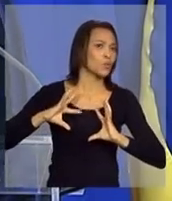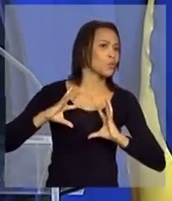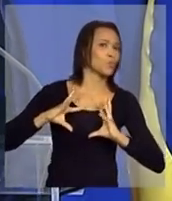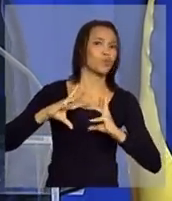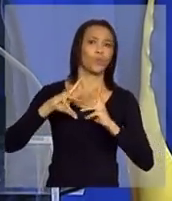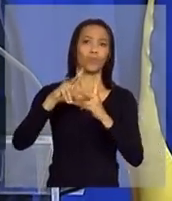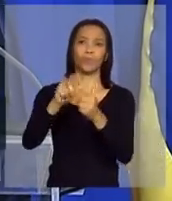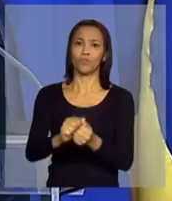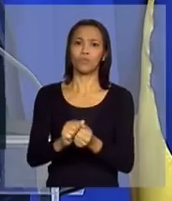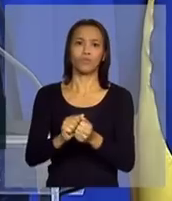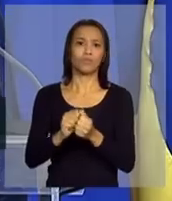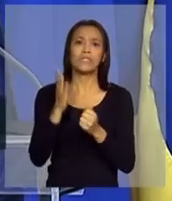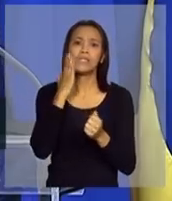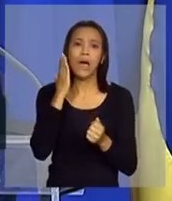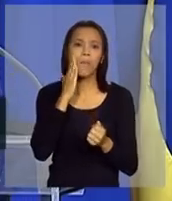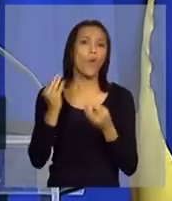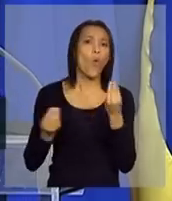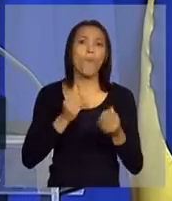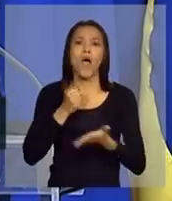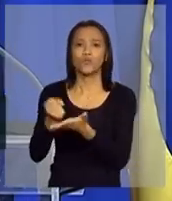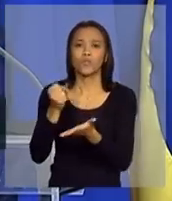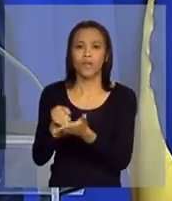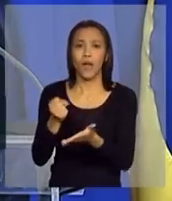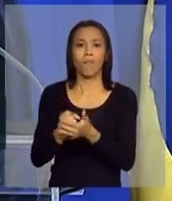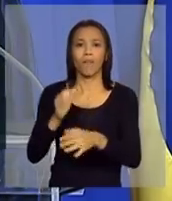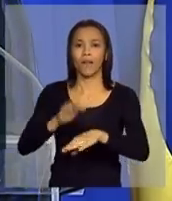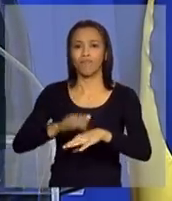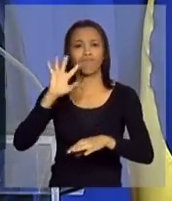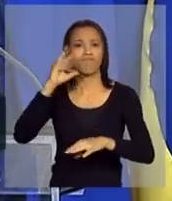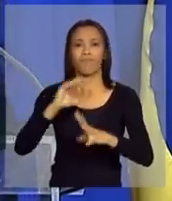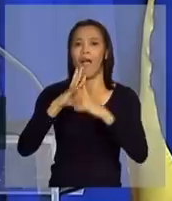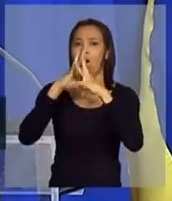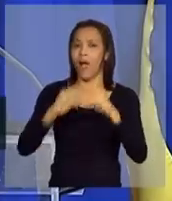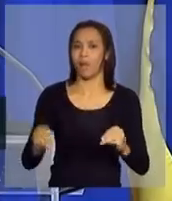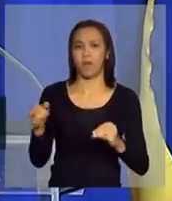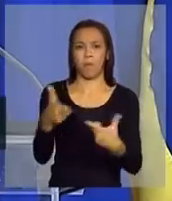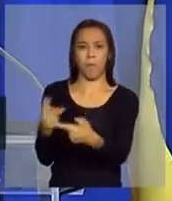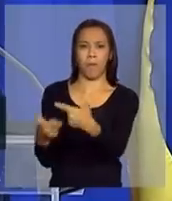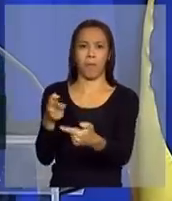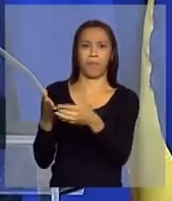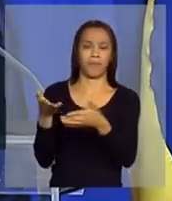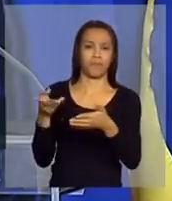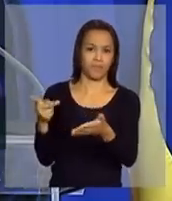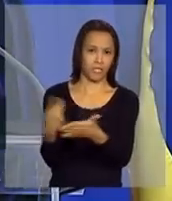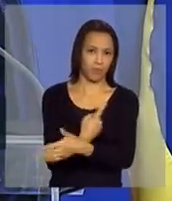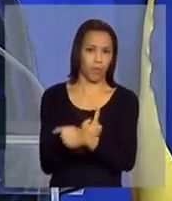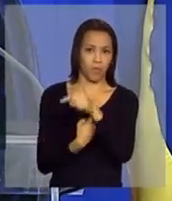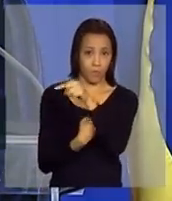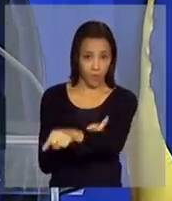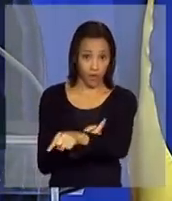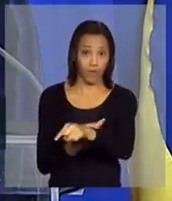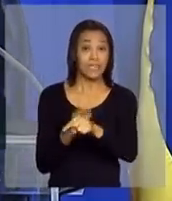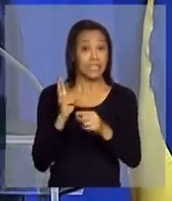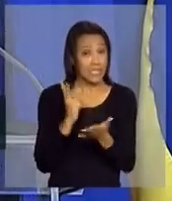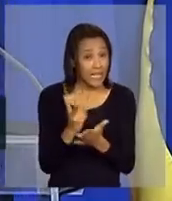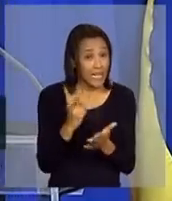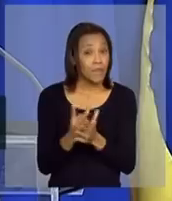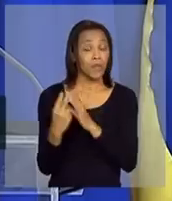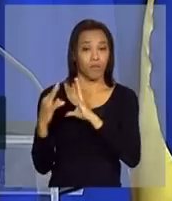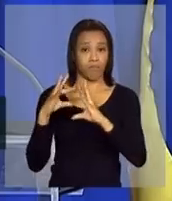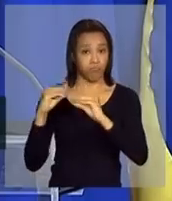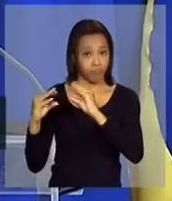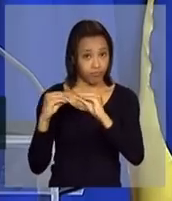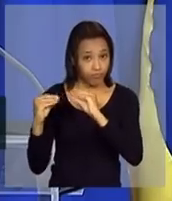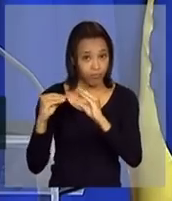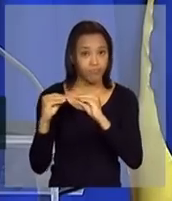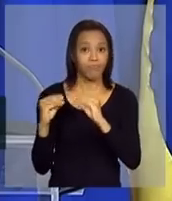se encontre e se viabilize uma solução para uma solução através do diálogo, porque ficou visível